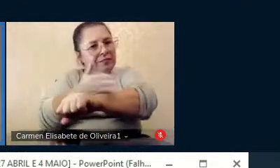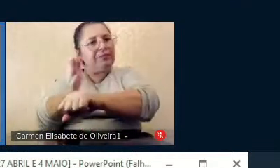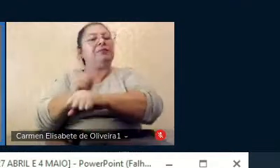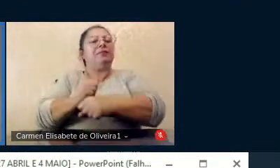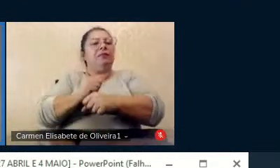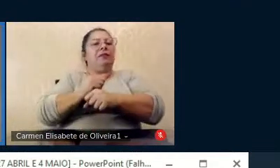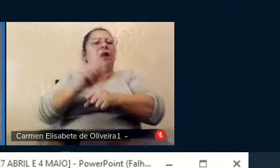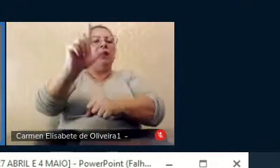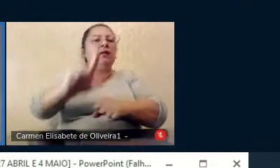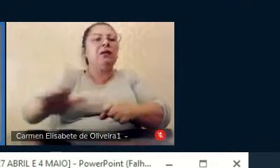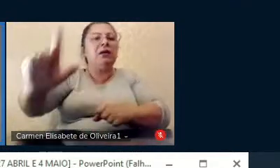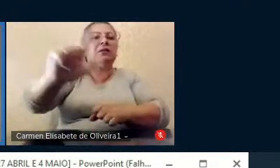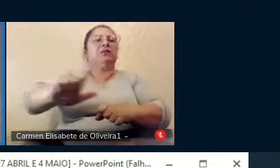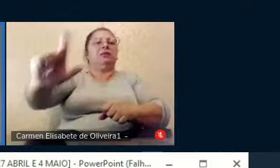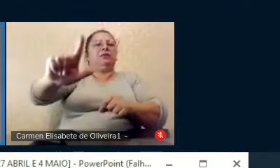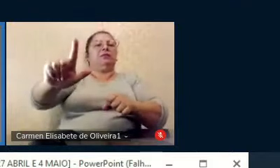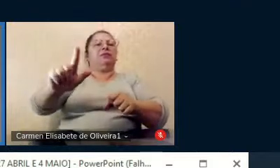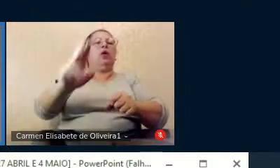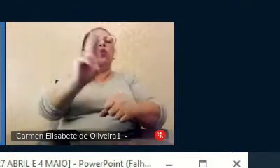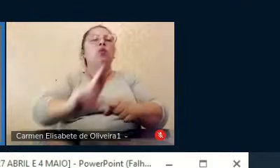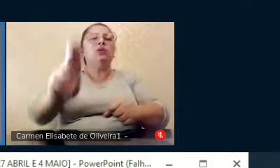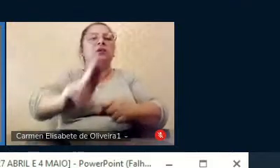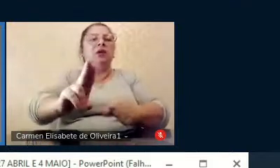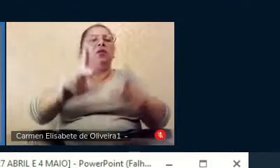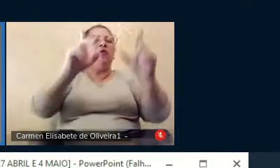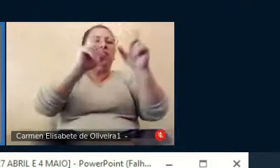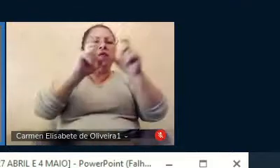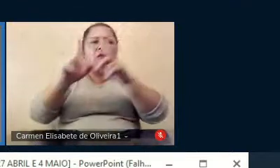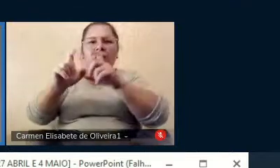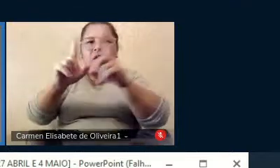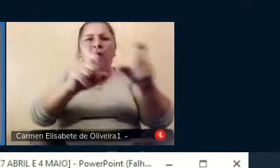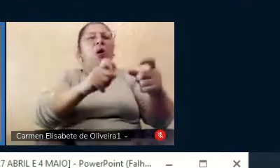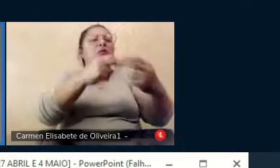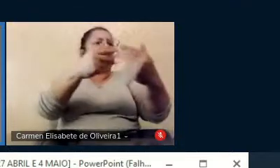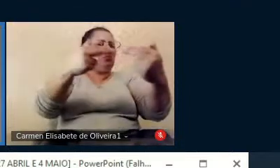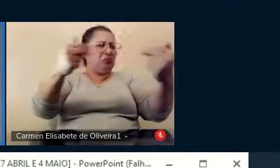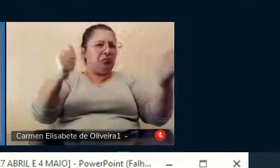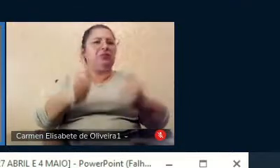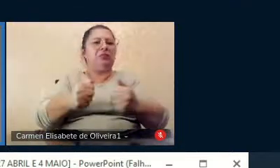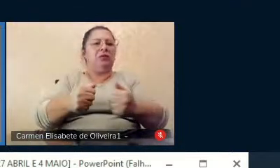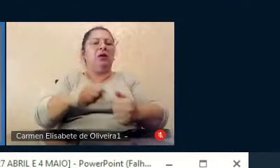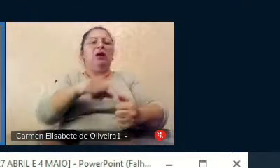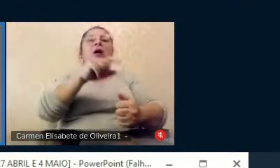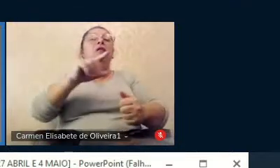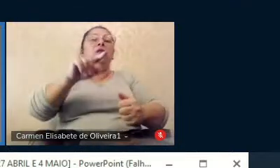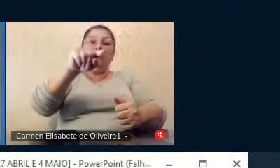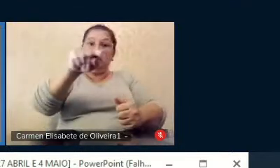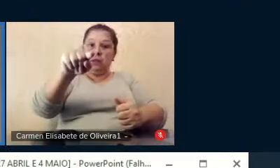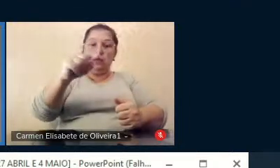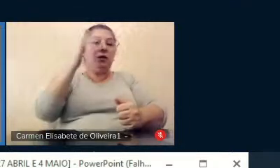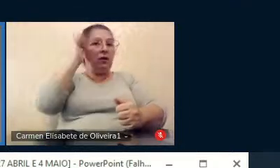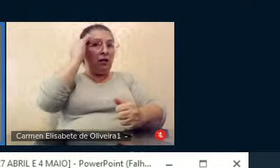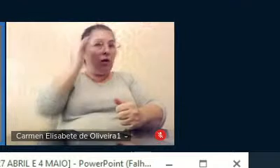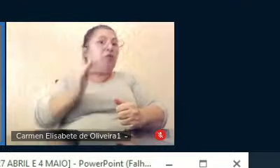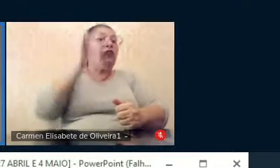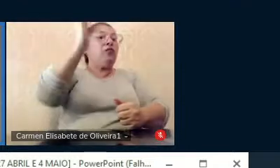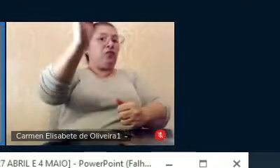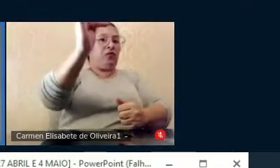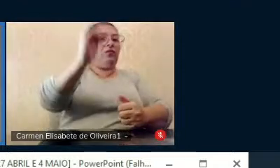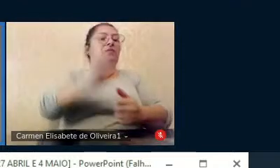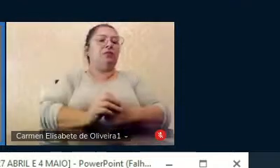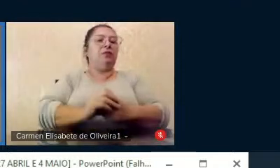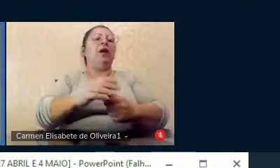literária, inicialmente com o uso de recurso fotográfico, né? Vocês vão entender isso no decorrer do curso. Vamos trabalhar